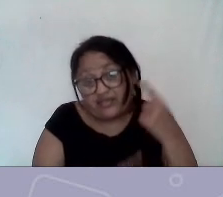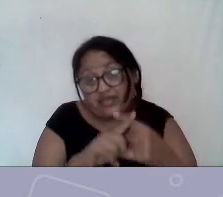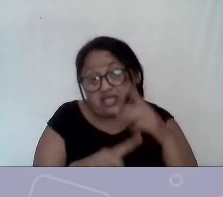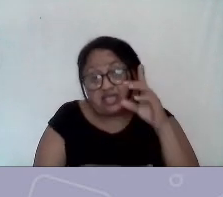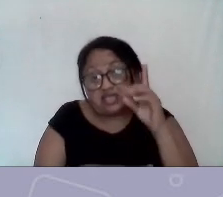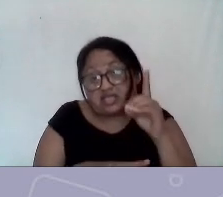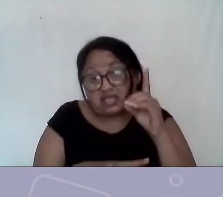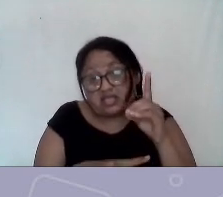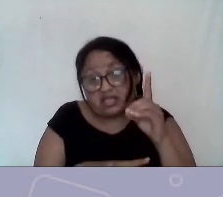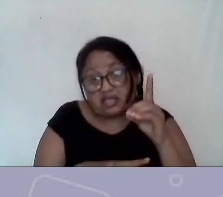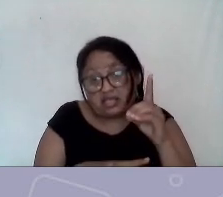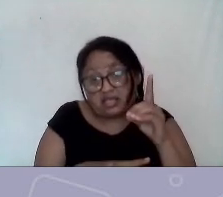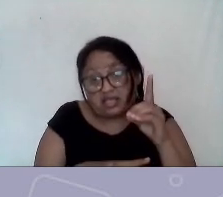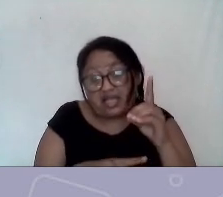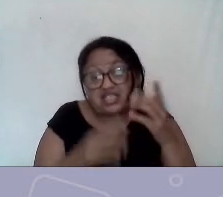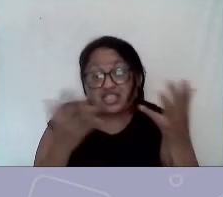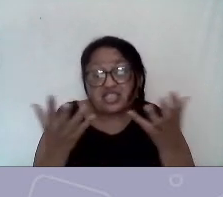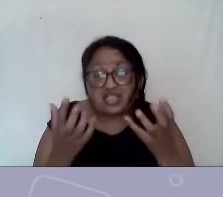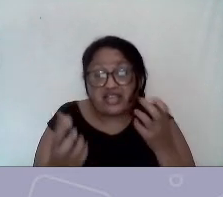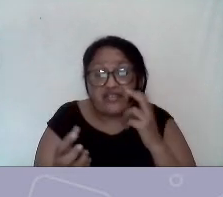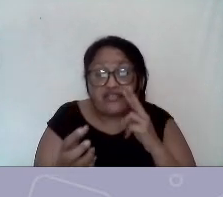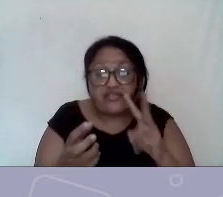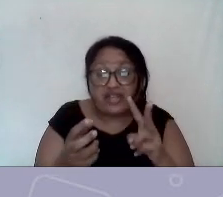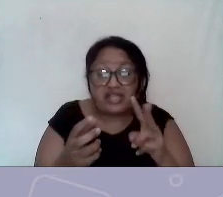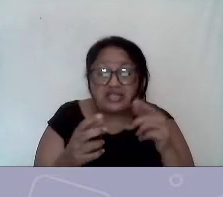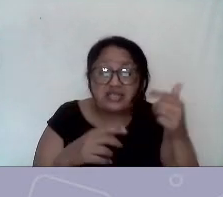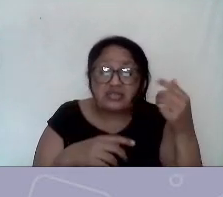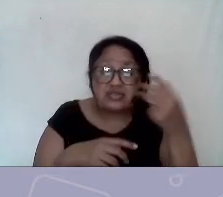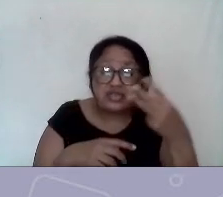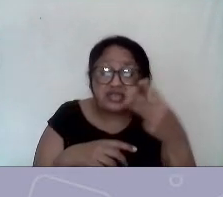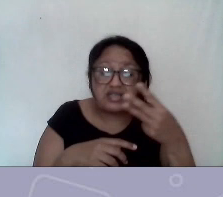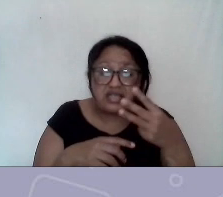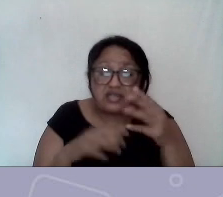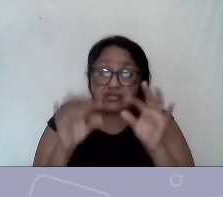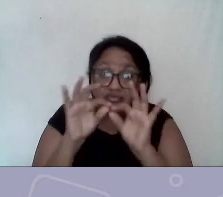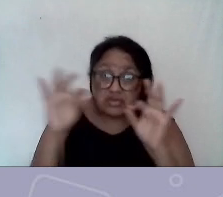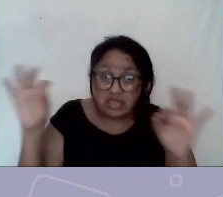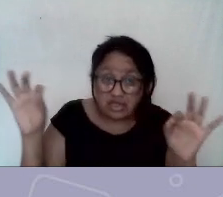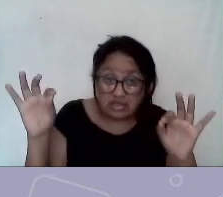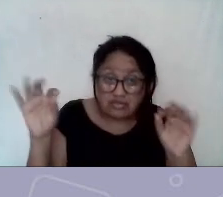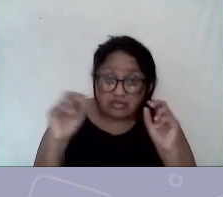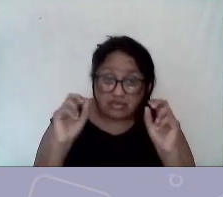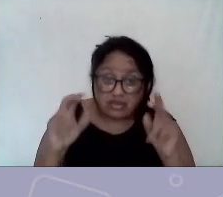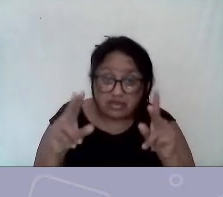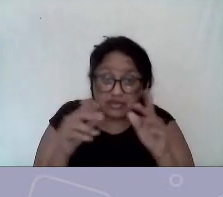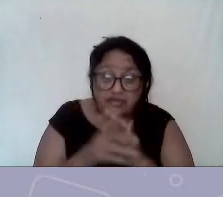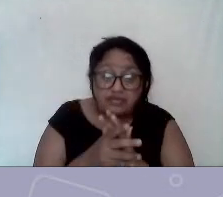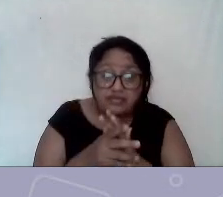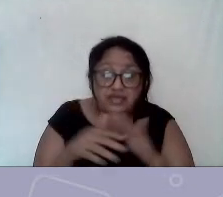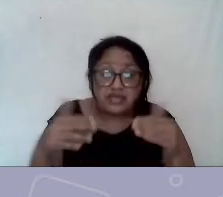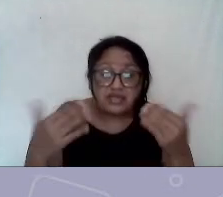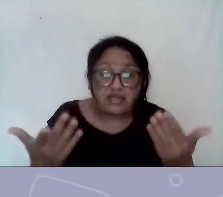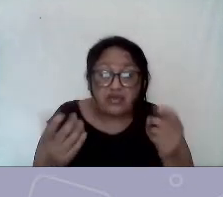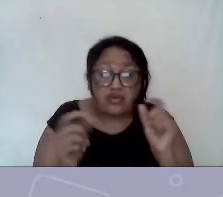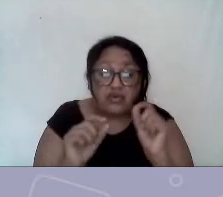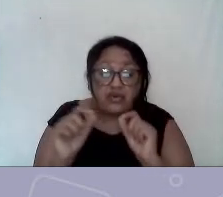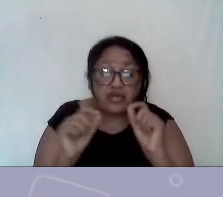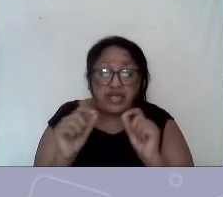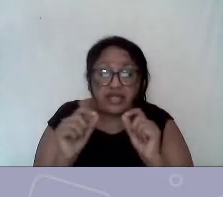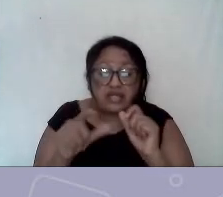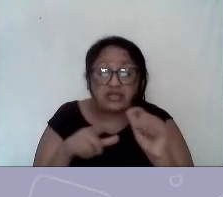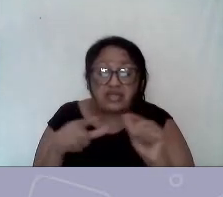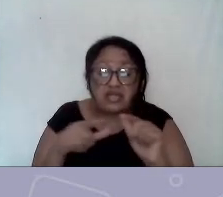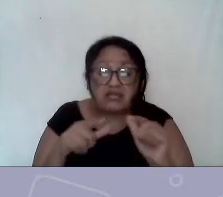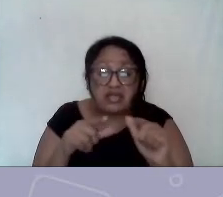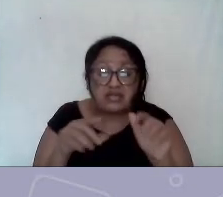ok e a gente quer calcular isso no terceiro trajeto tá bom então esse trabalho da força de